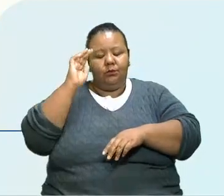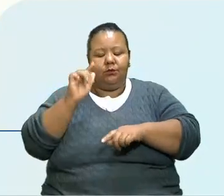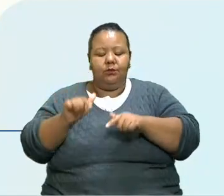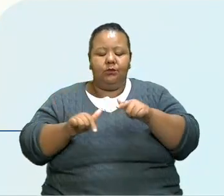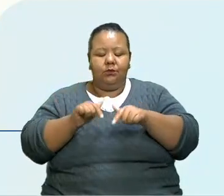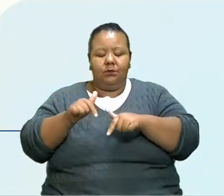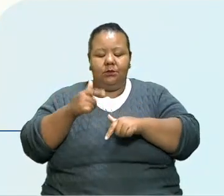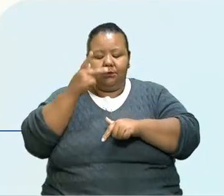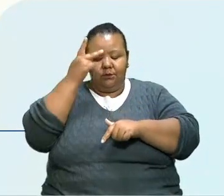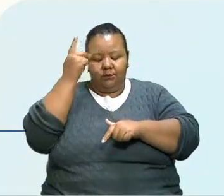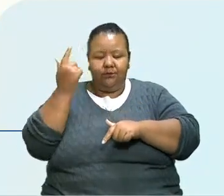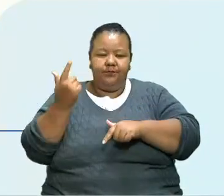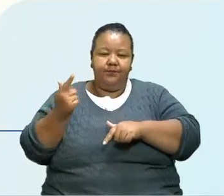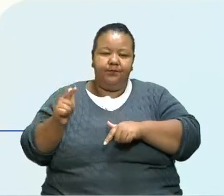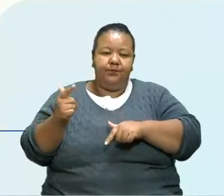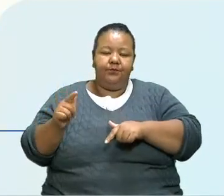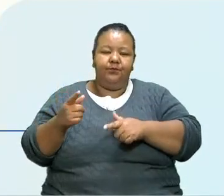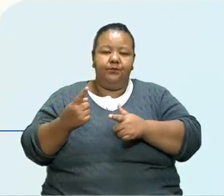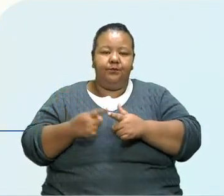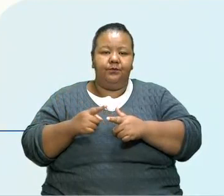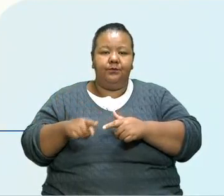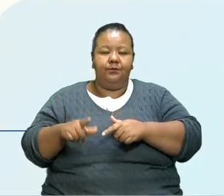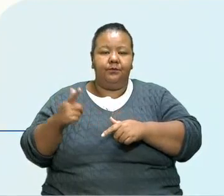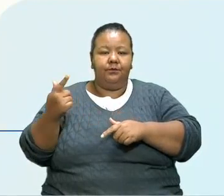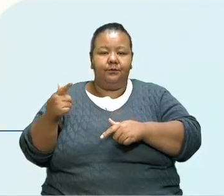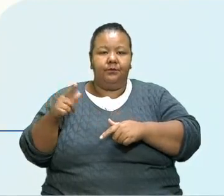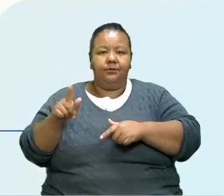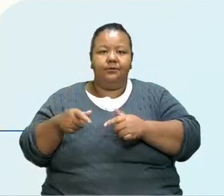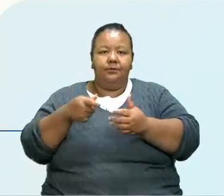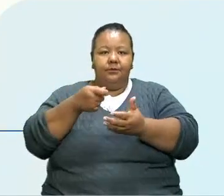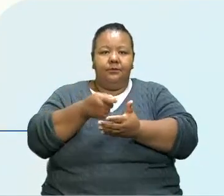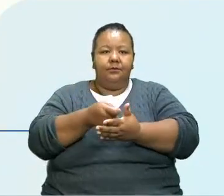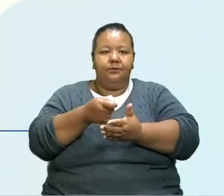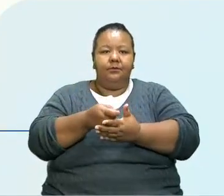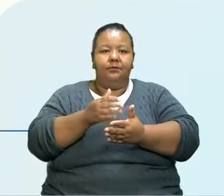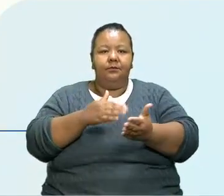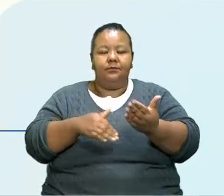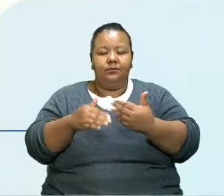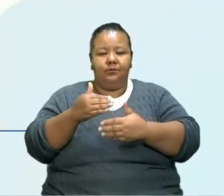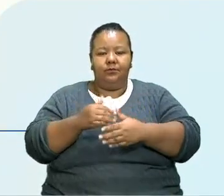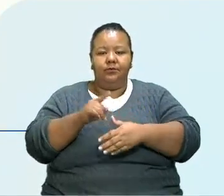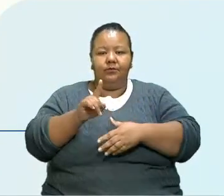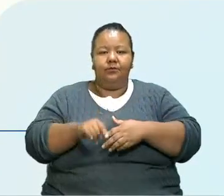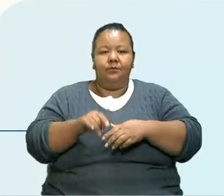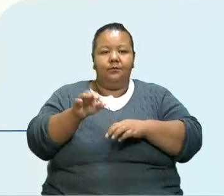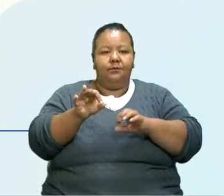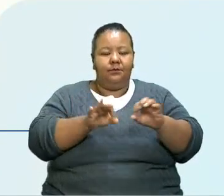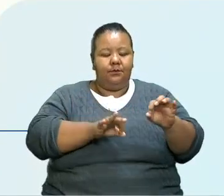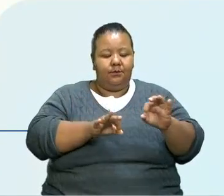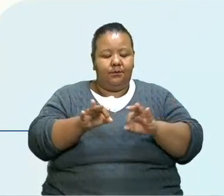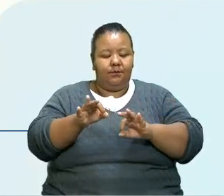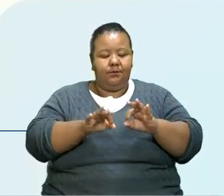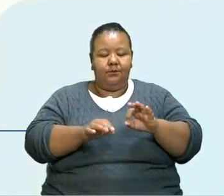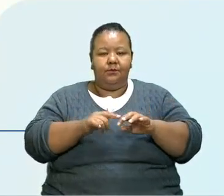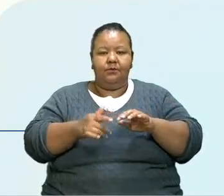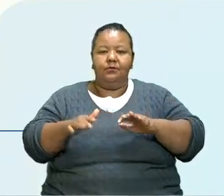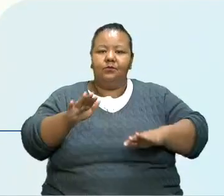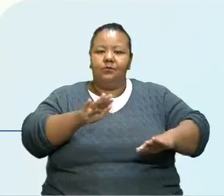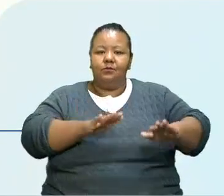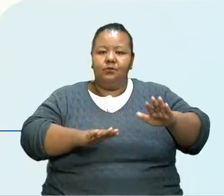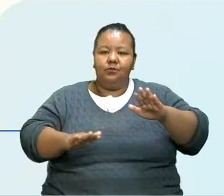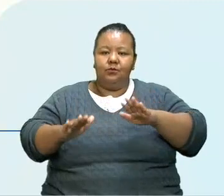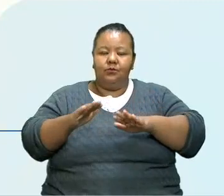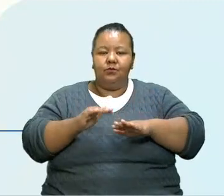do gestor. Então, porque o gestor, ele vai garantir que tudo que foi planejado, que foi